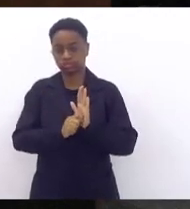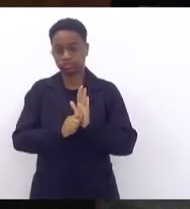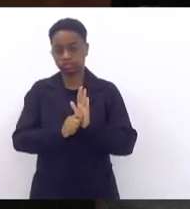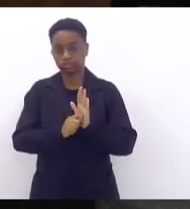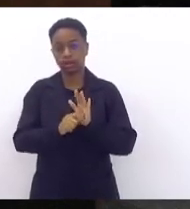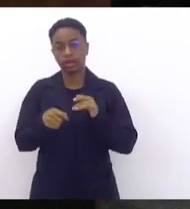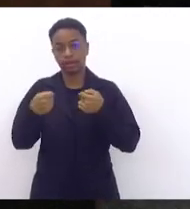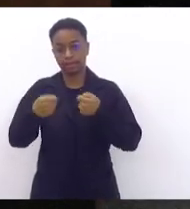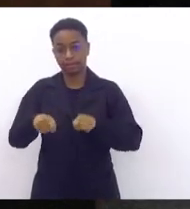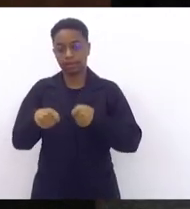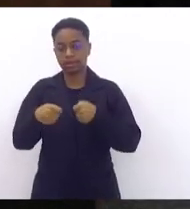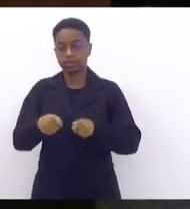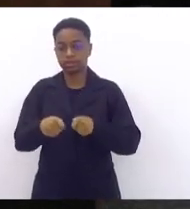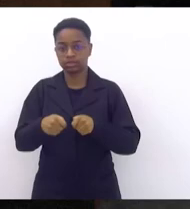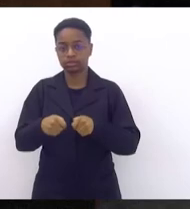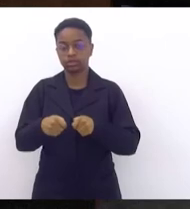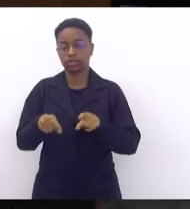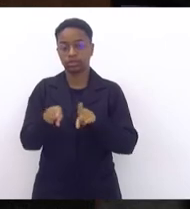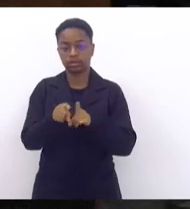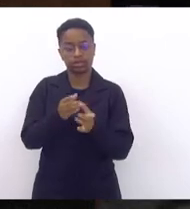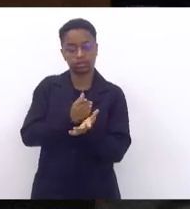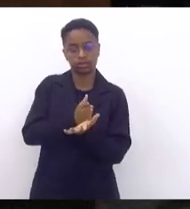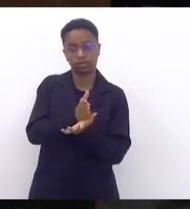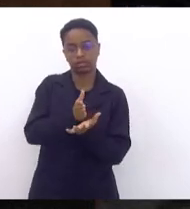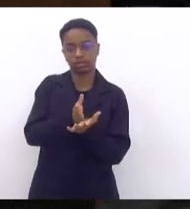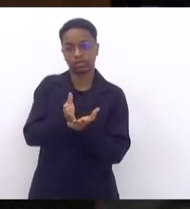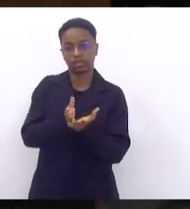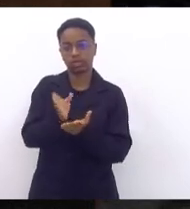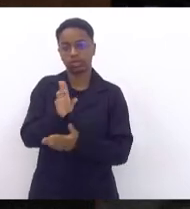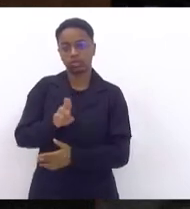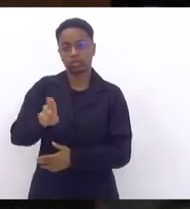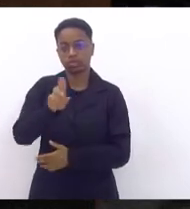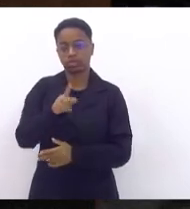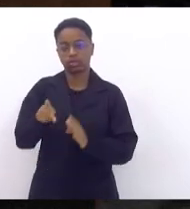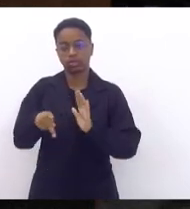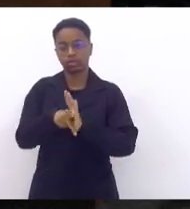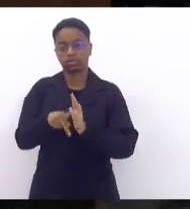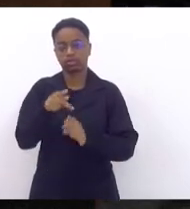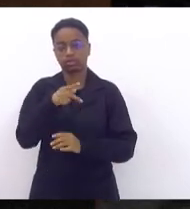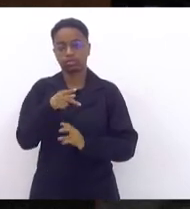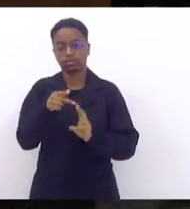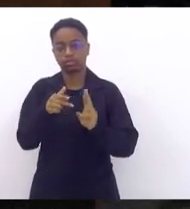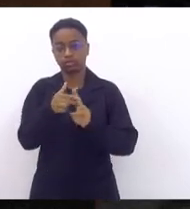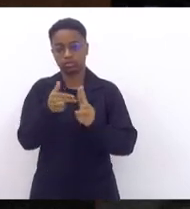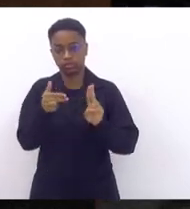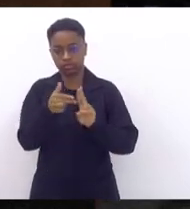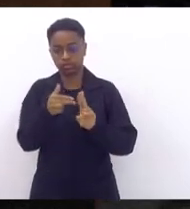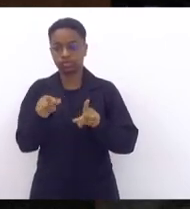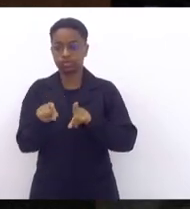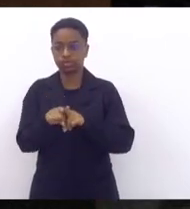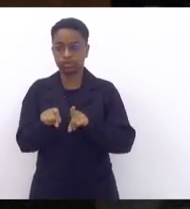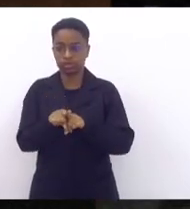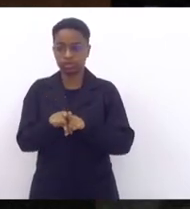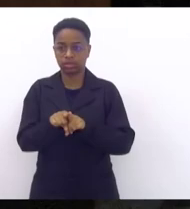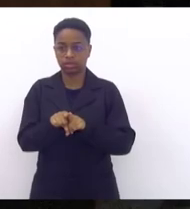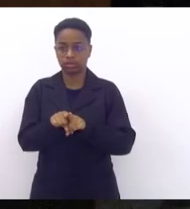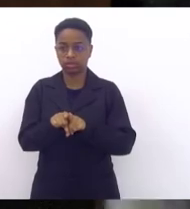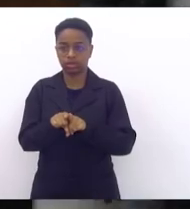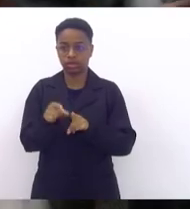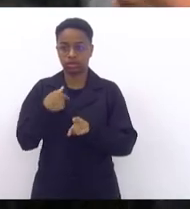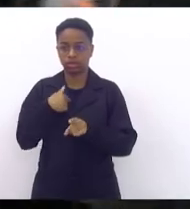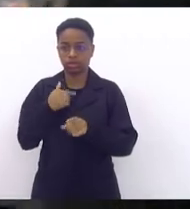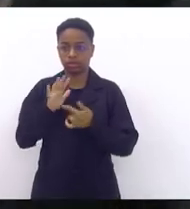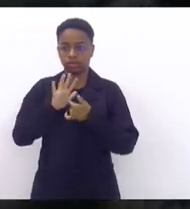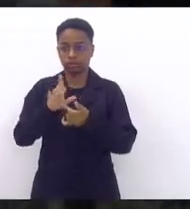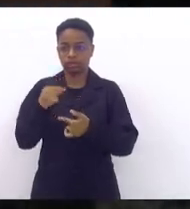psicoativas deve ser uma das diretrizes adotadas pelo sistema público de saúde, nesse sentido, encaminhar a abstenção